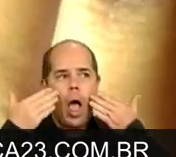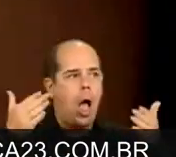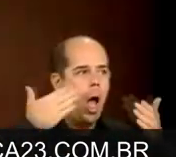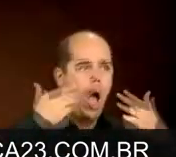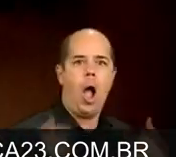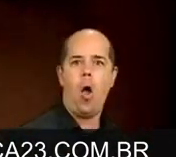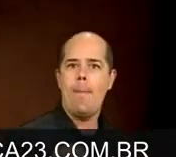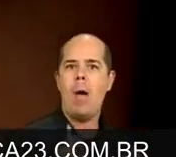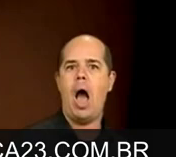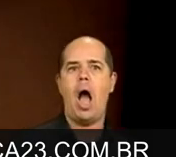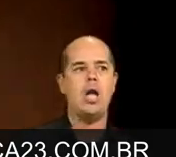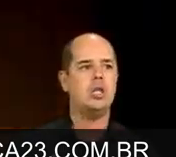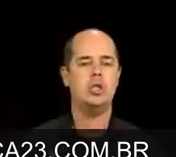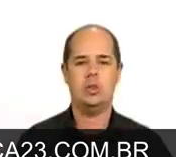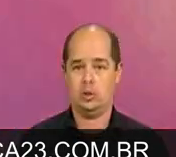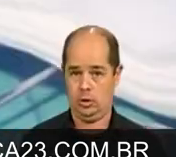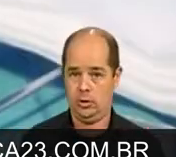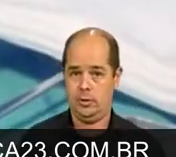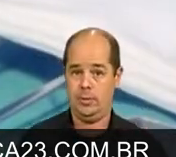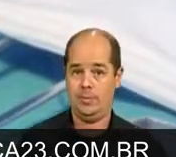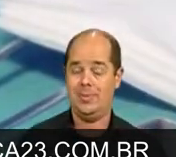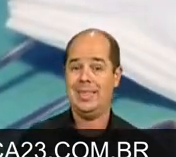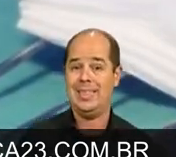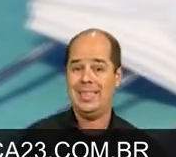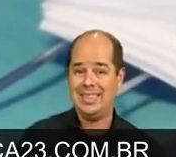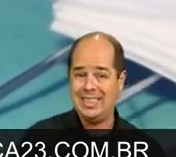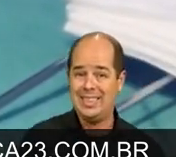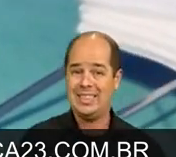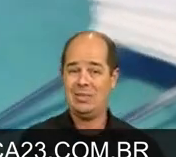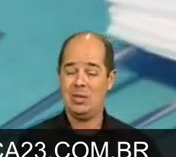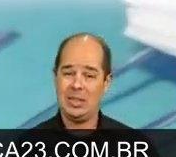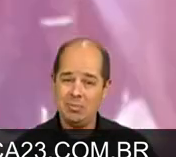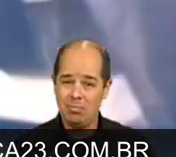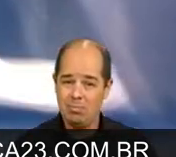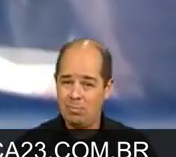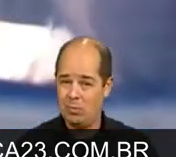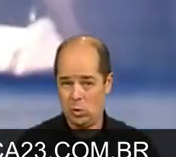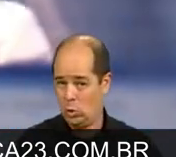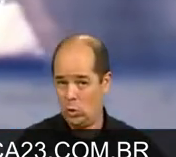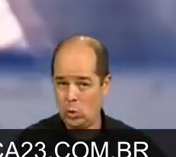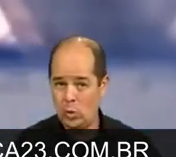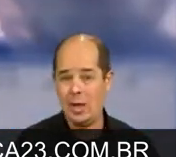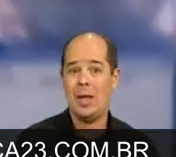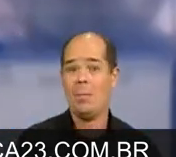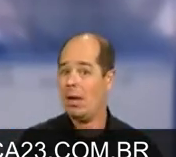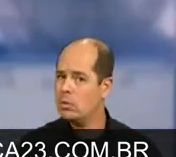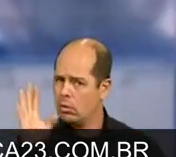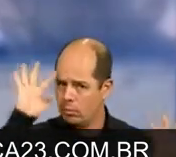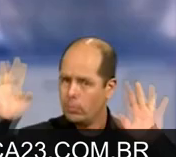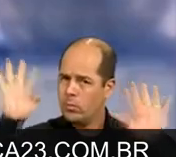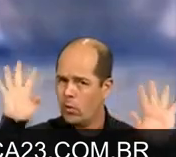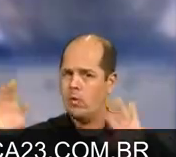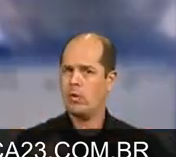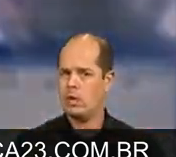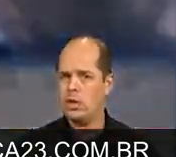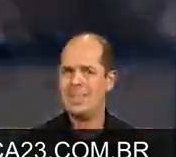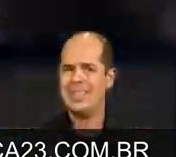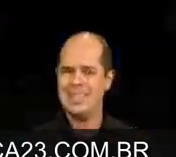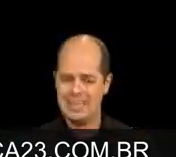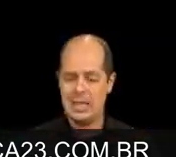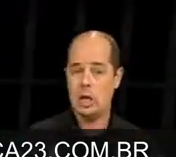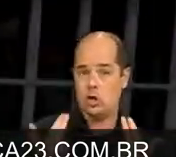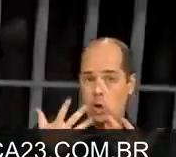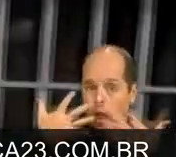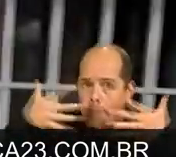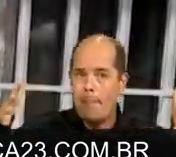Mesmo quando não se tem o transtorno, é preciso refletir. Cirurgias plásticas mal sucedidas têm consequências graves ou